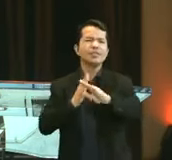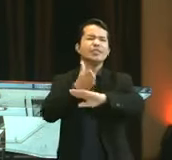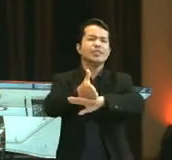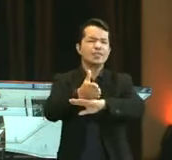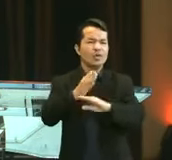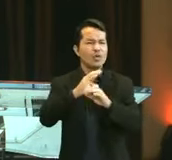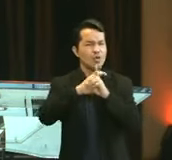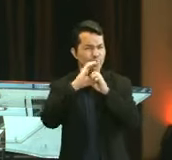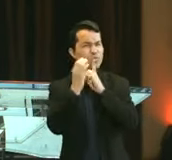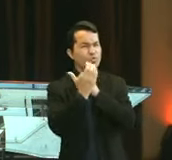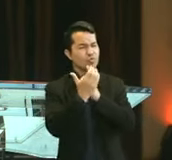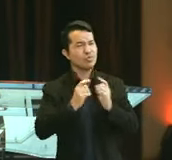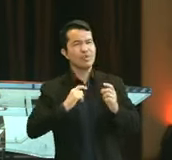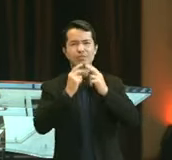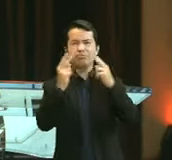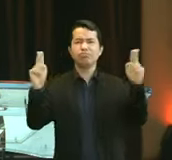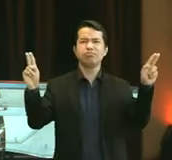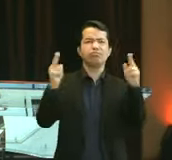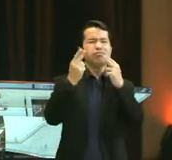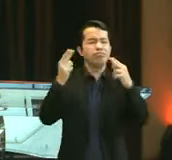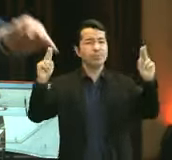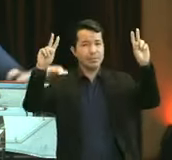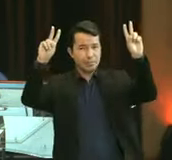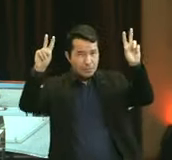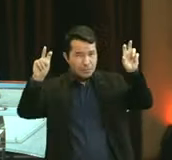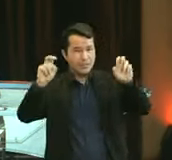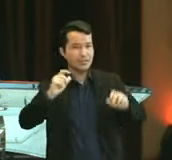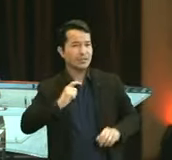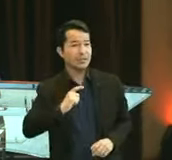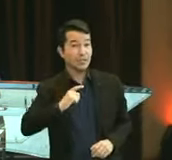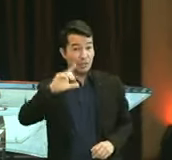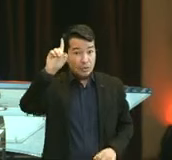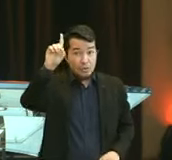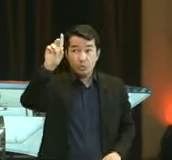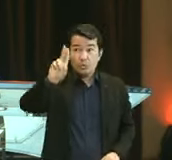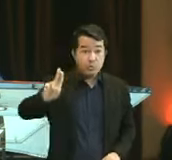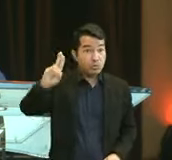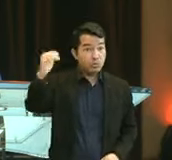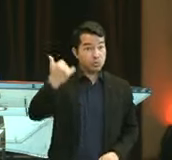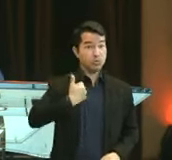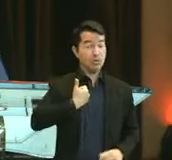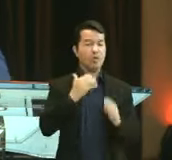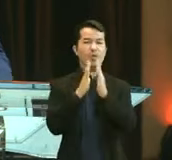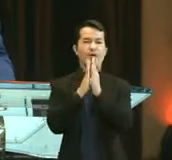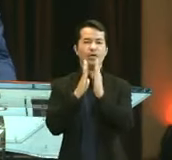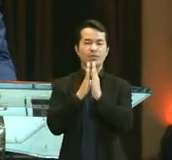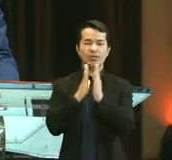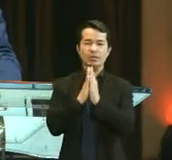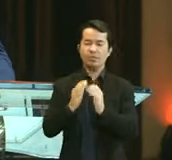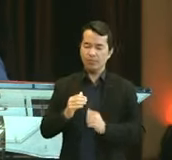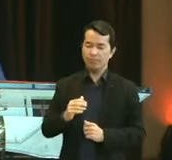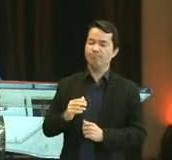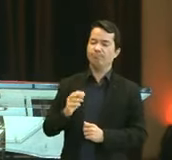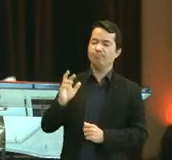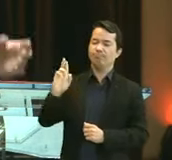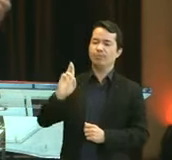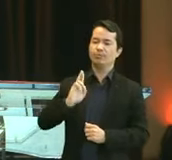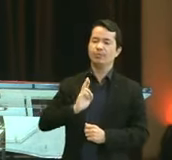música estava tocando e Deus usou essa canção para responder uma oração para mim.